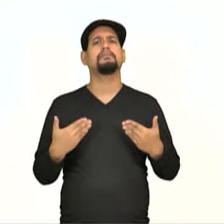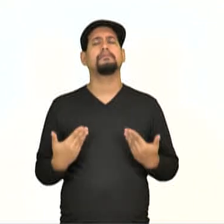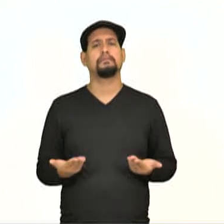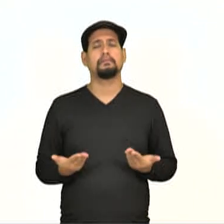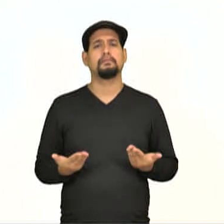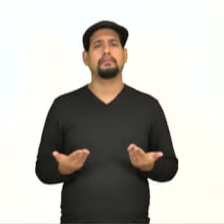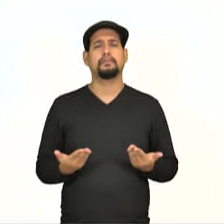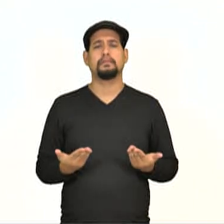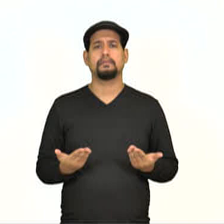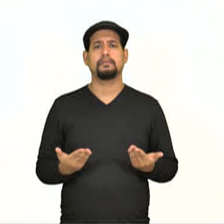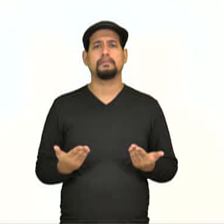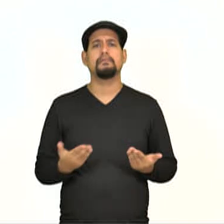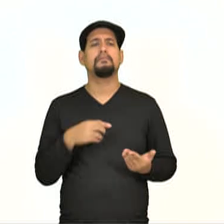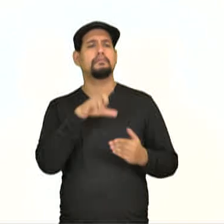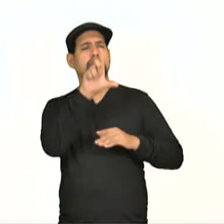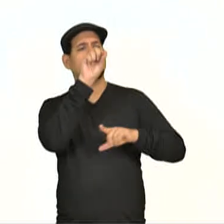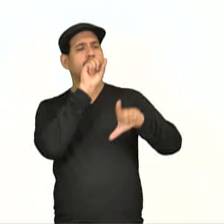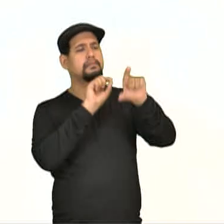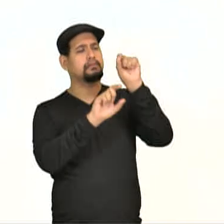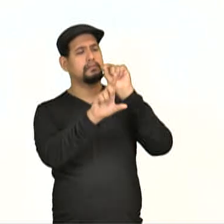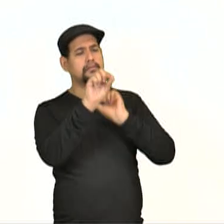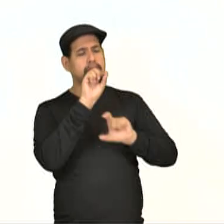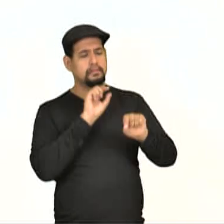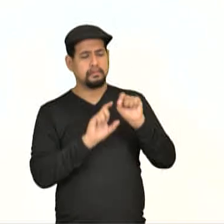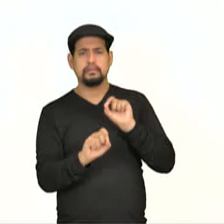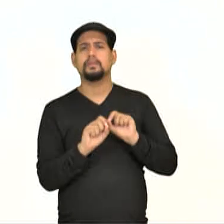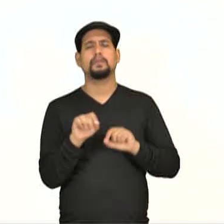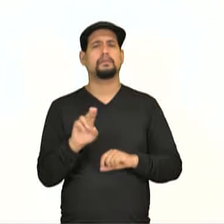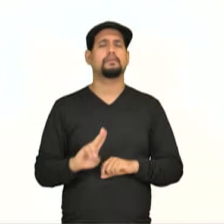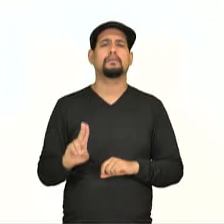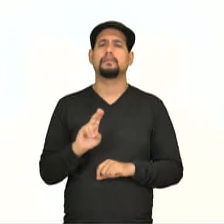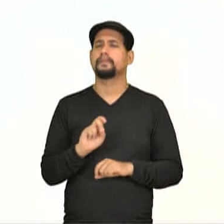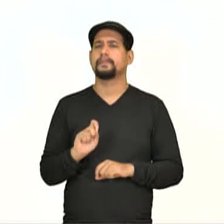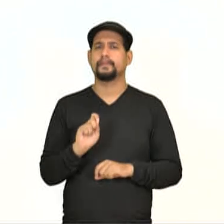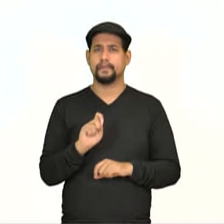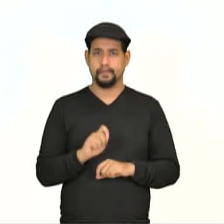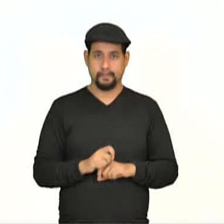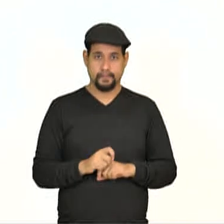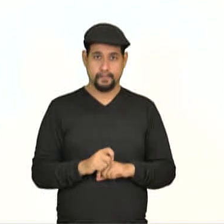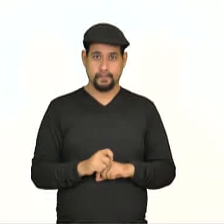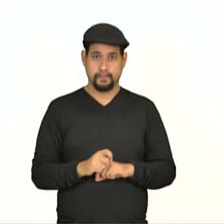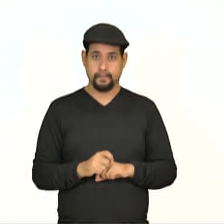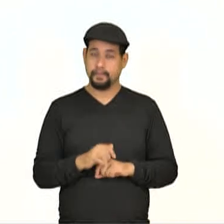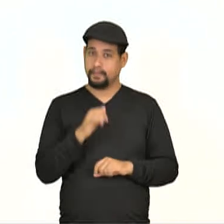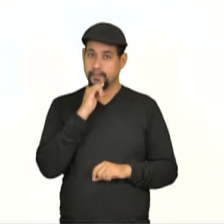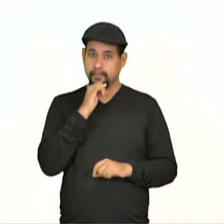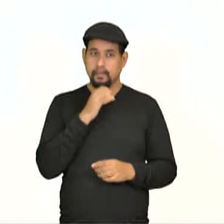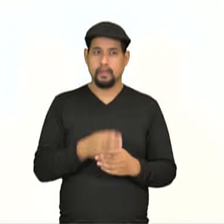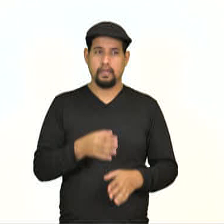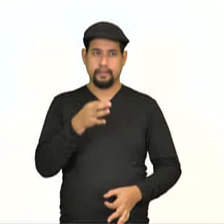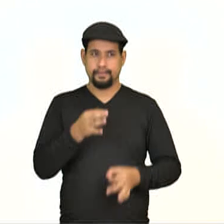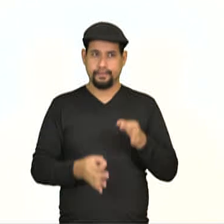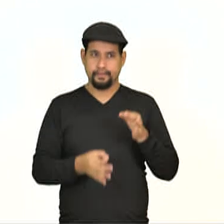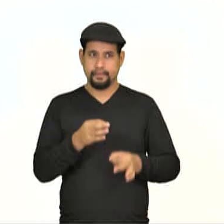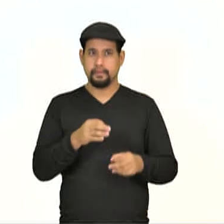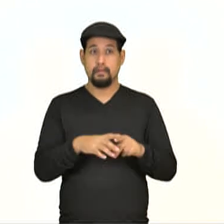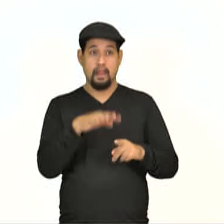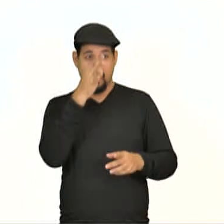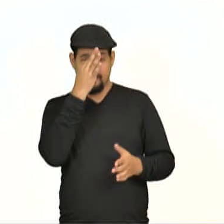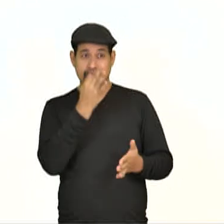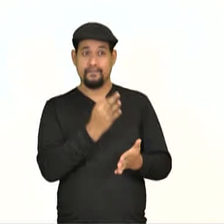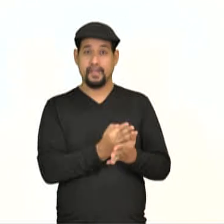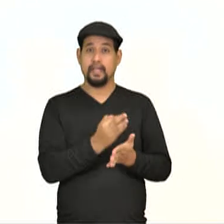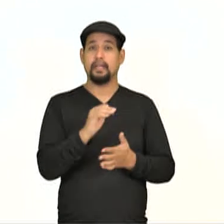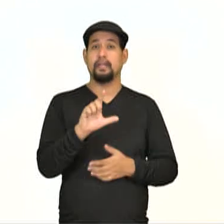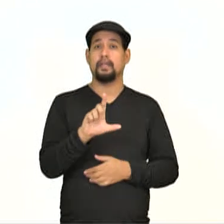qual foi a decisão que eles tomaram? A doutrina de justificação pela fé de Lutero e